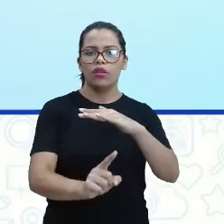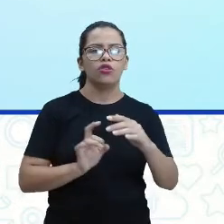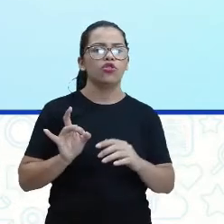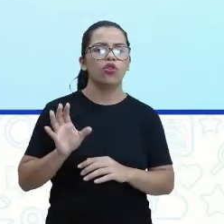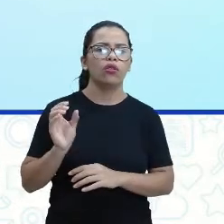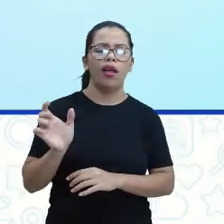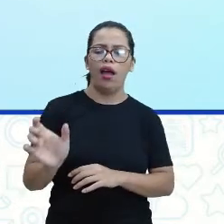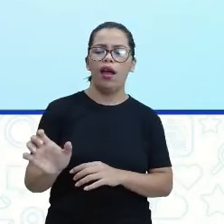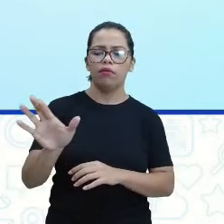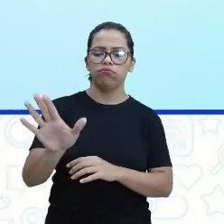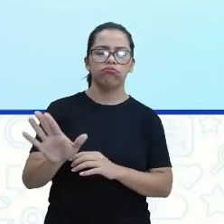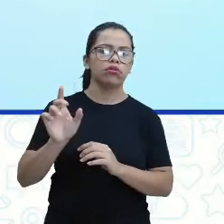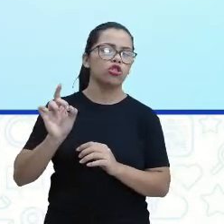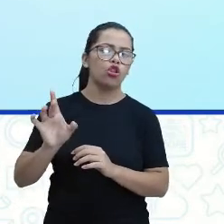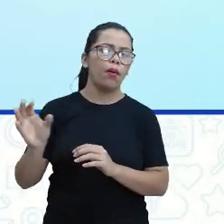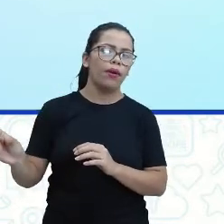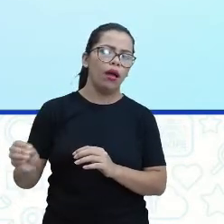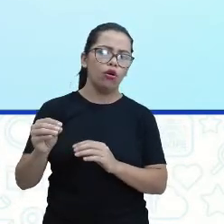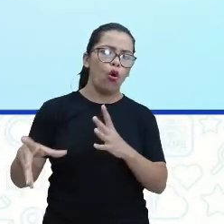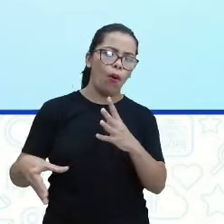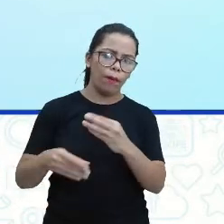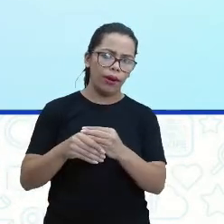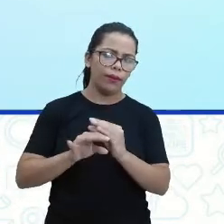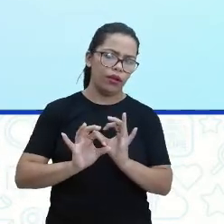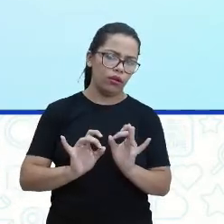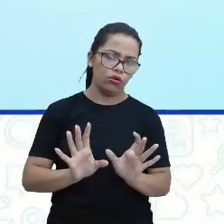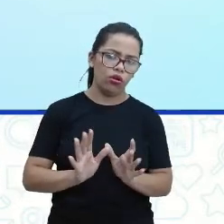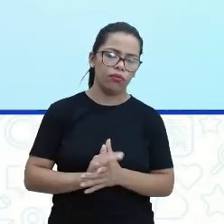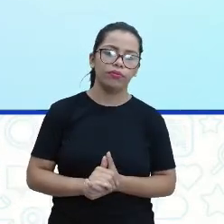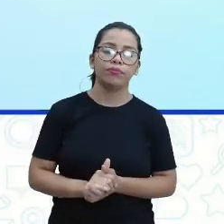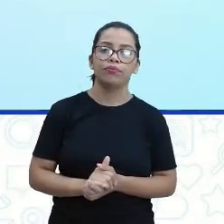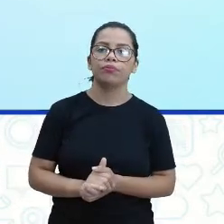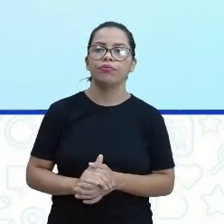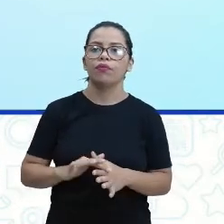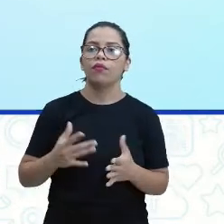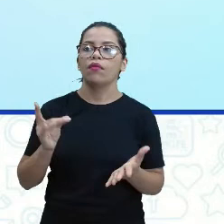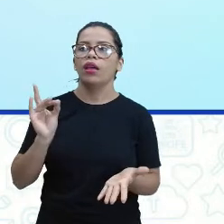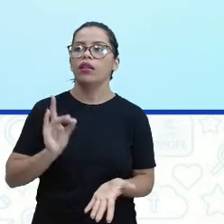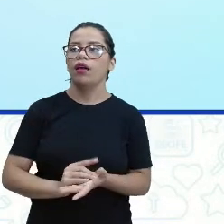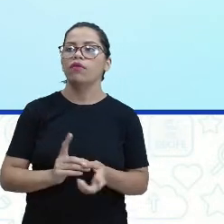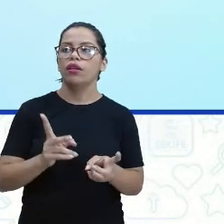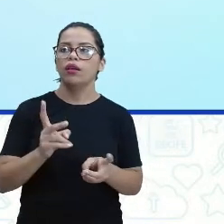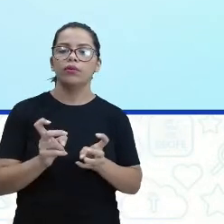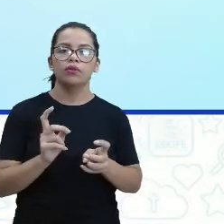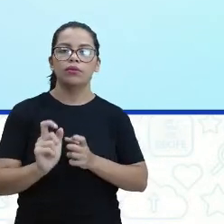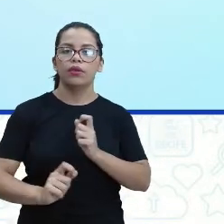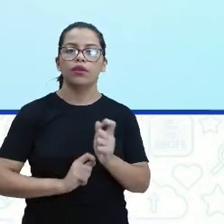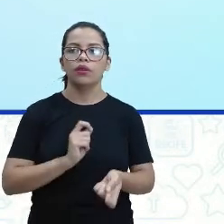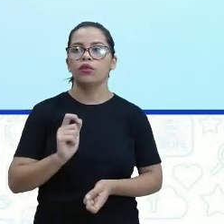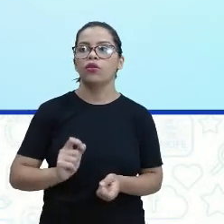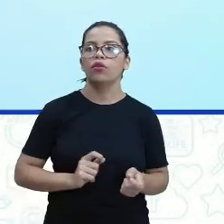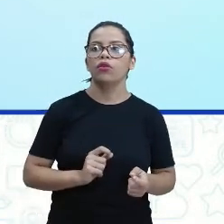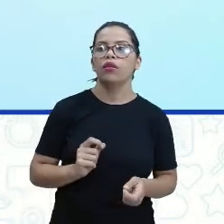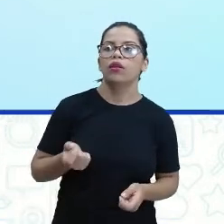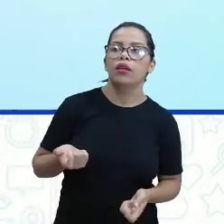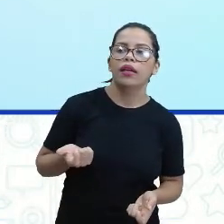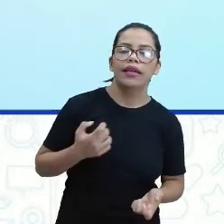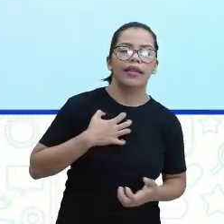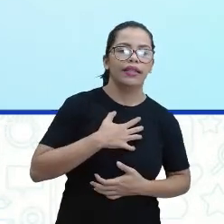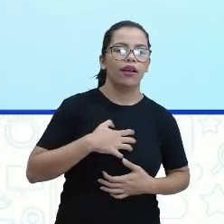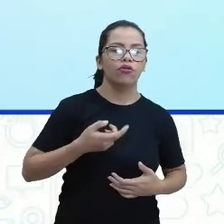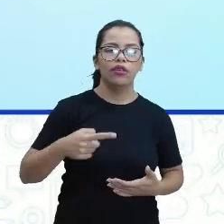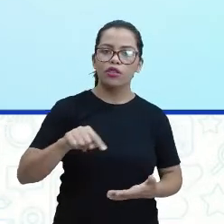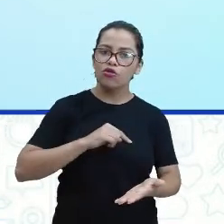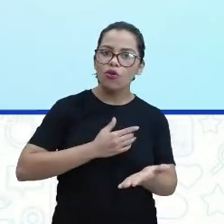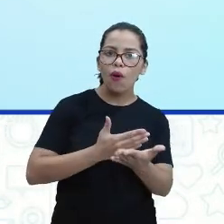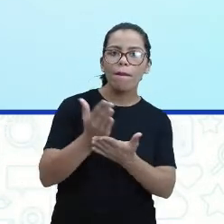cenário. Certo, gente? E, na verdade, eu percebi agora que, na ânsia de começarmos esta aula sobre